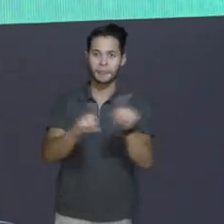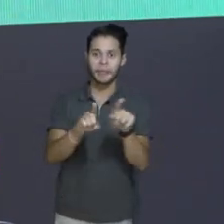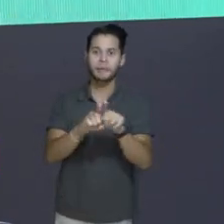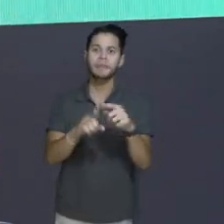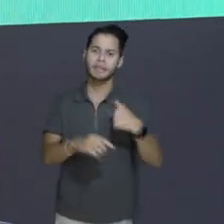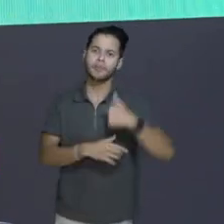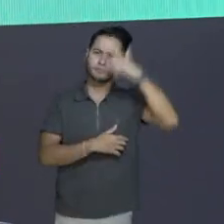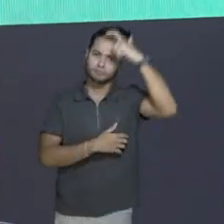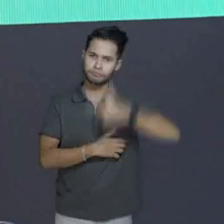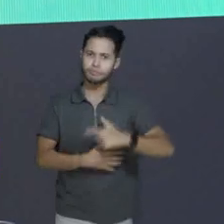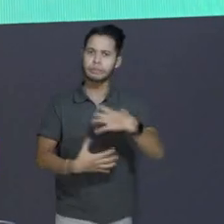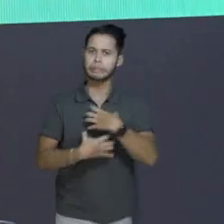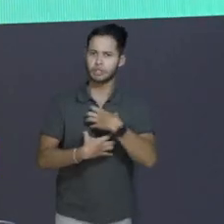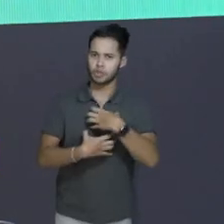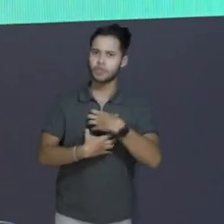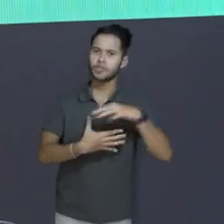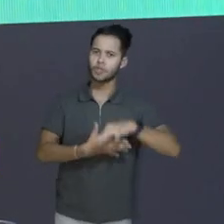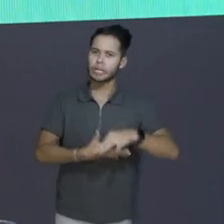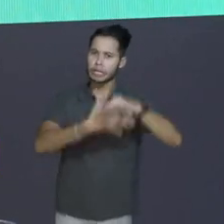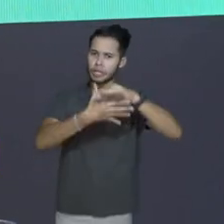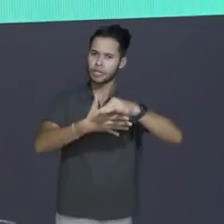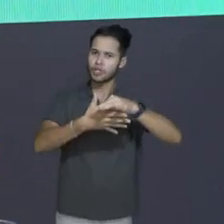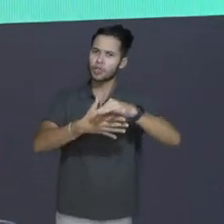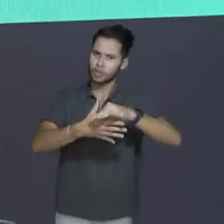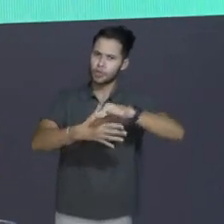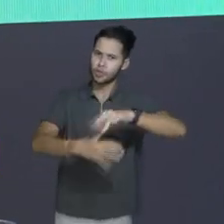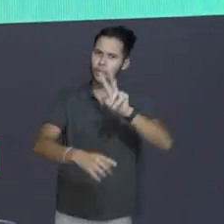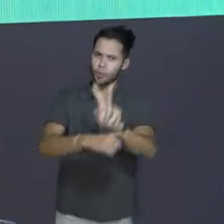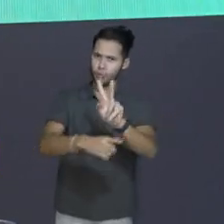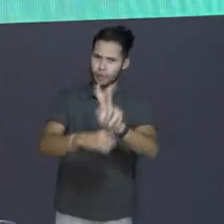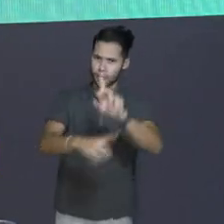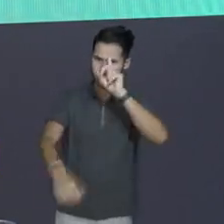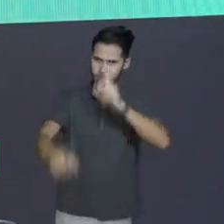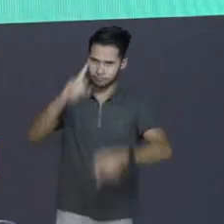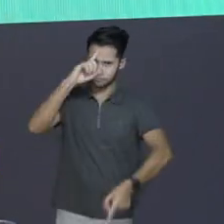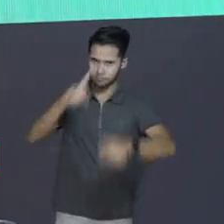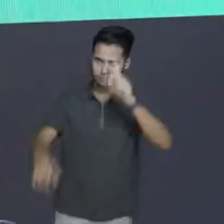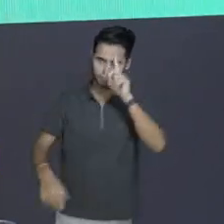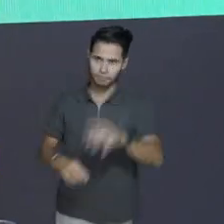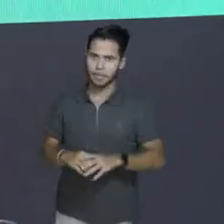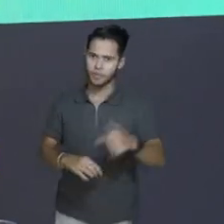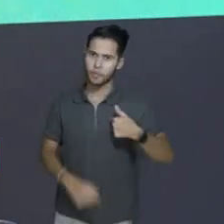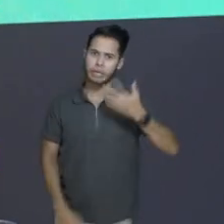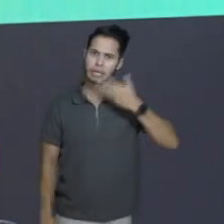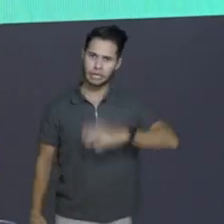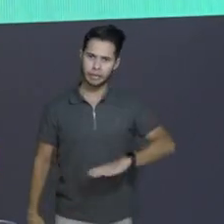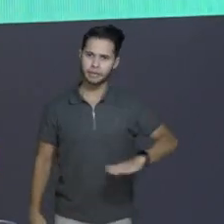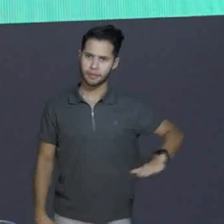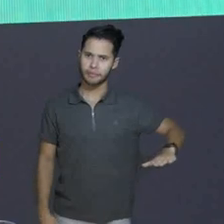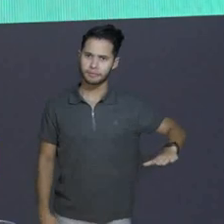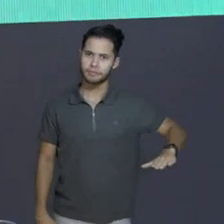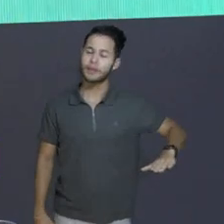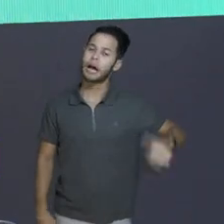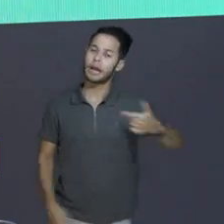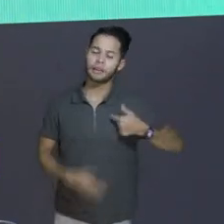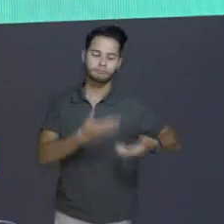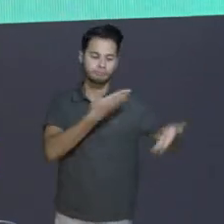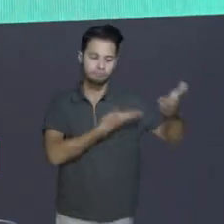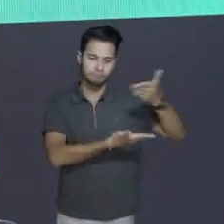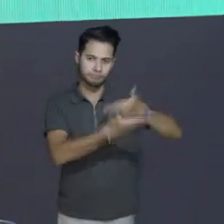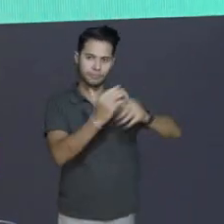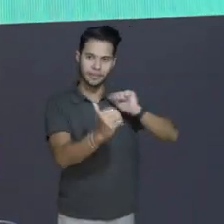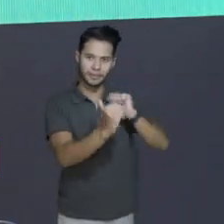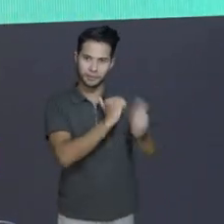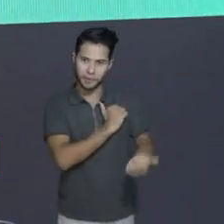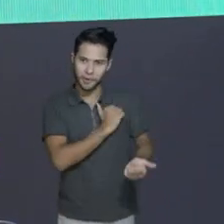liderança de de ponta da lança né já desde pequeno e aí já envolvido no esporte eu pratiquei